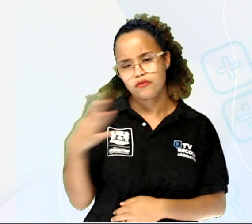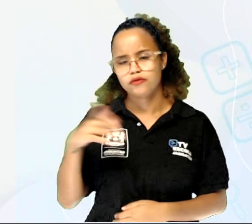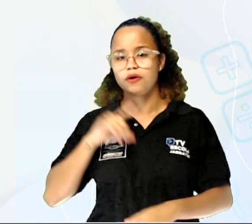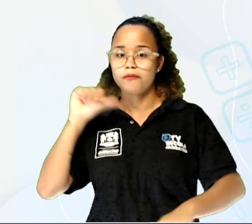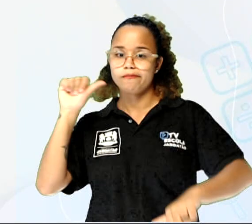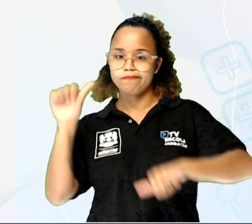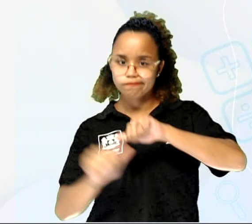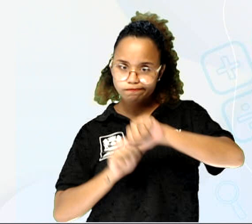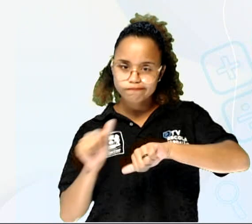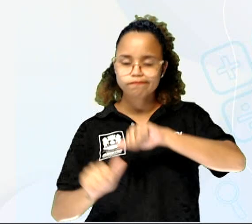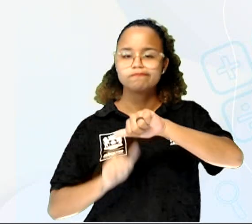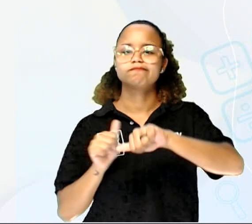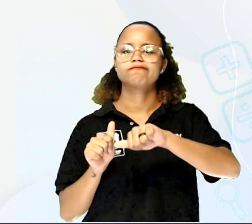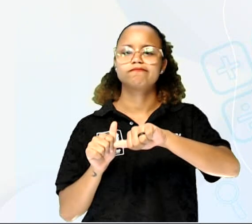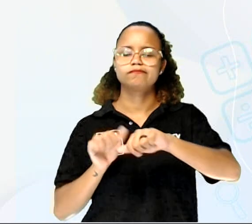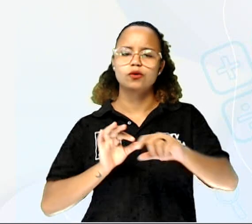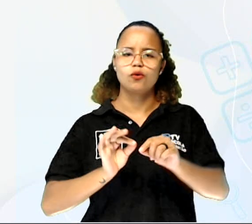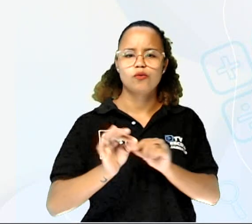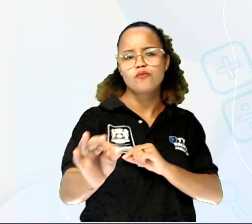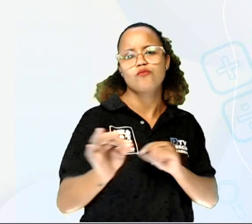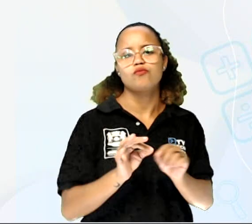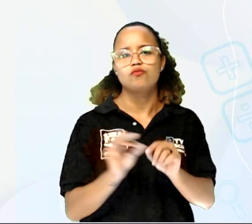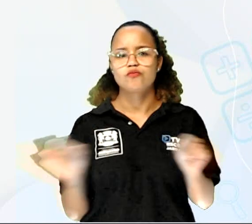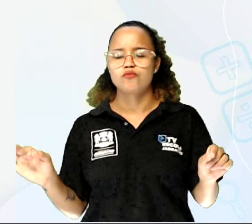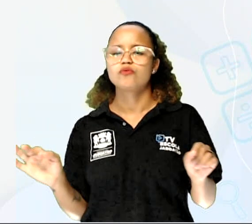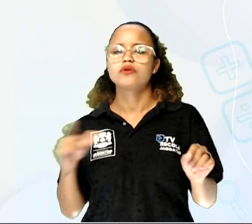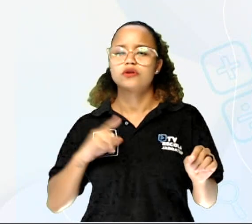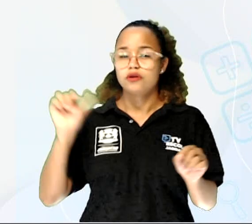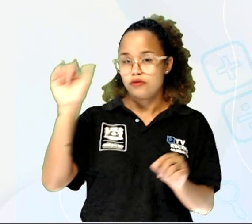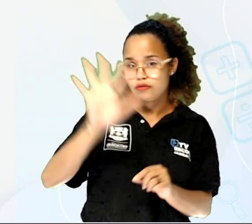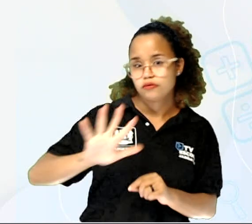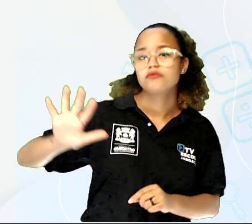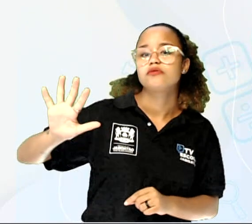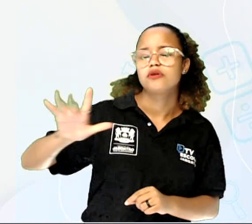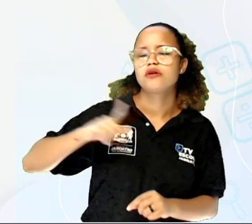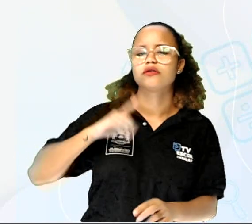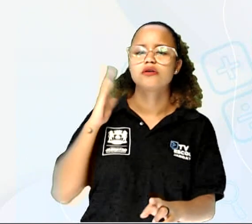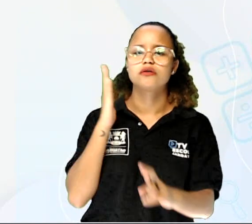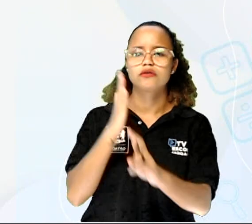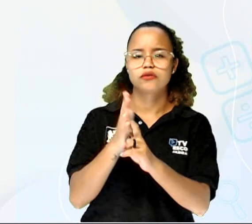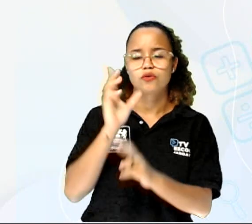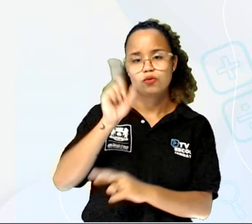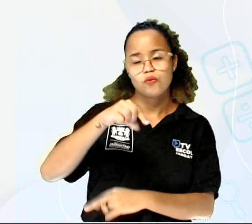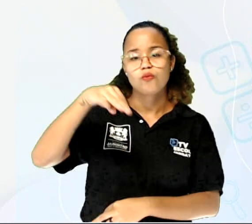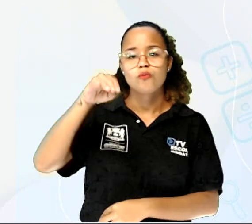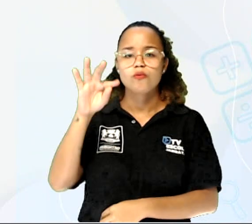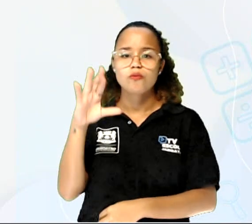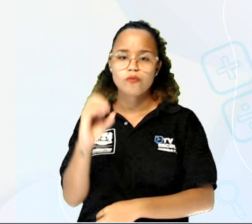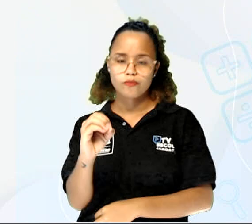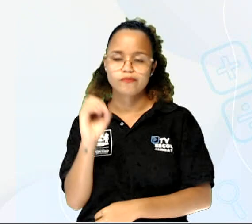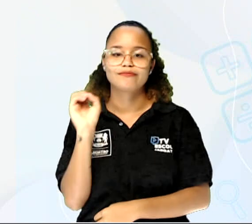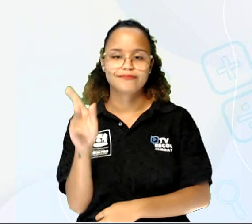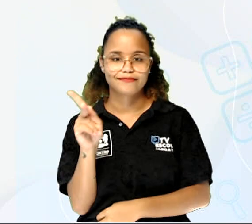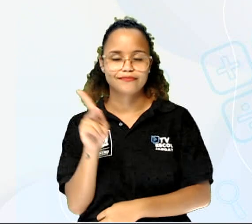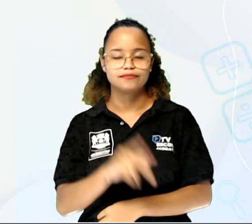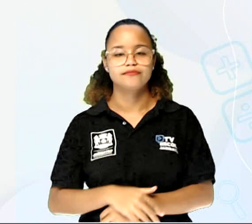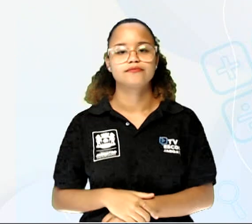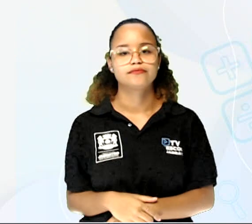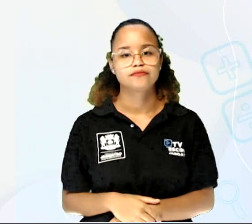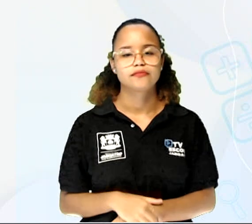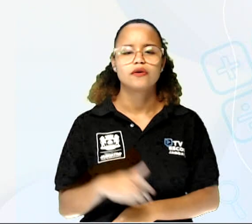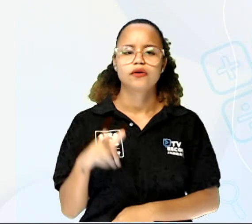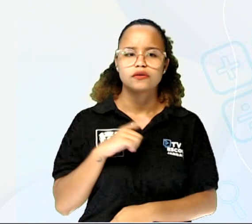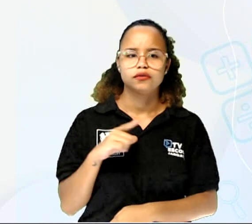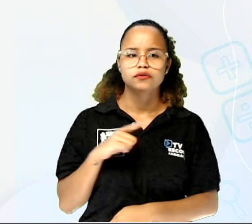unidades de medida de comprimento é essa aí. Tá? Nós temos como referência o metro, ok? Então, nós